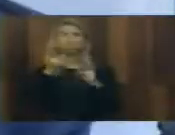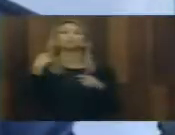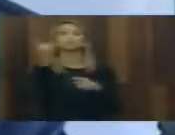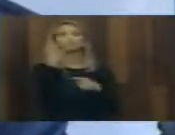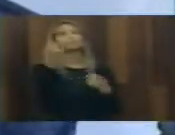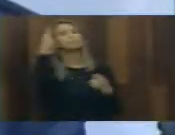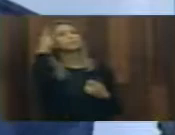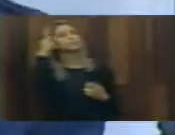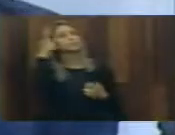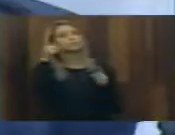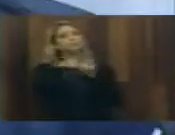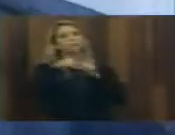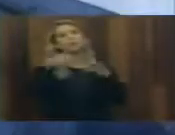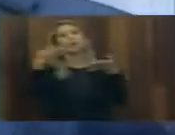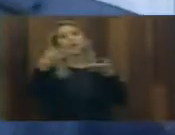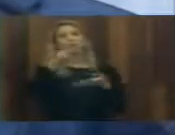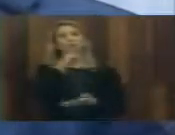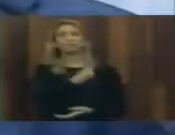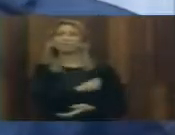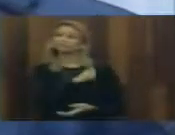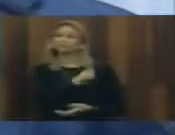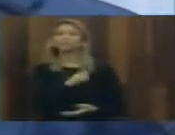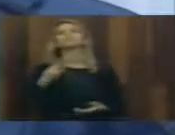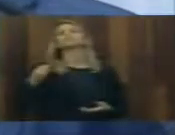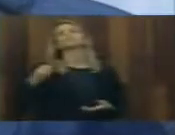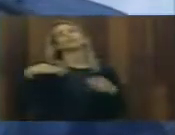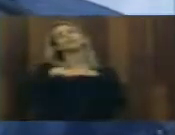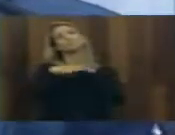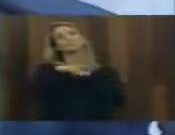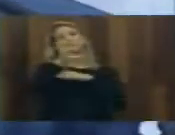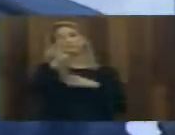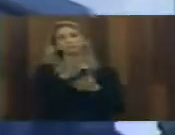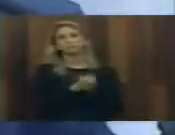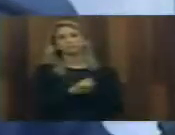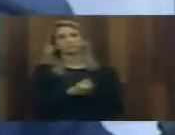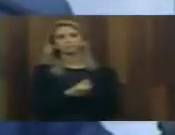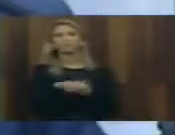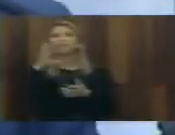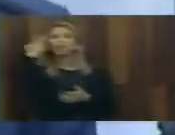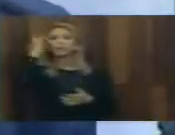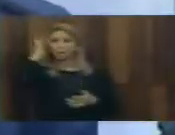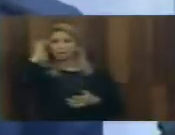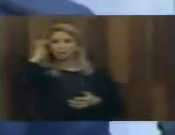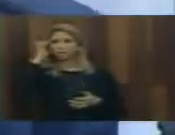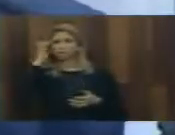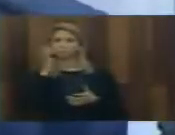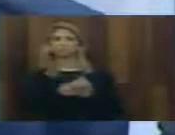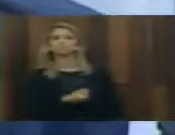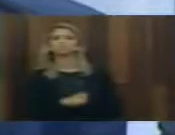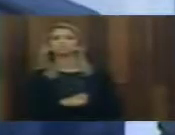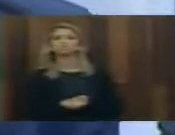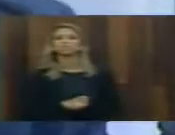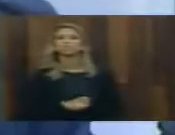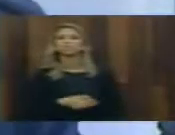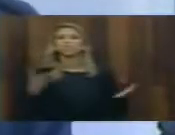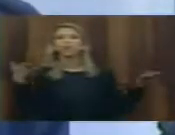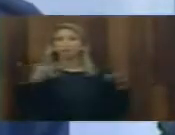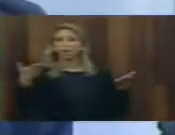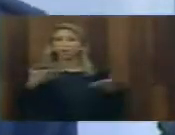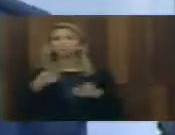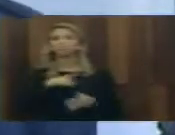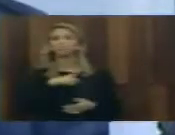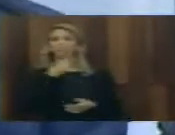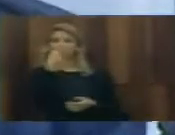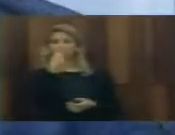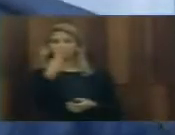nós vivemos hoje na cidade de Cabo Frio. Eu acho que a pauta de hoje é um cesto de laranjas, muito positivos, mas com uma laranja podre,